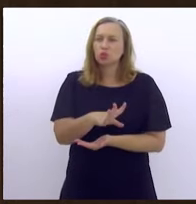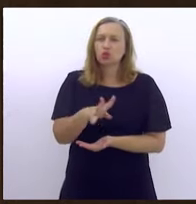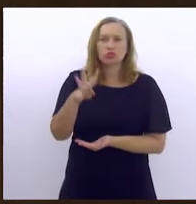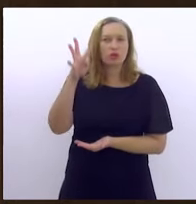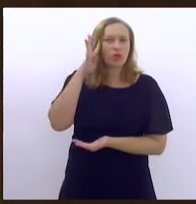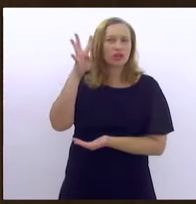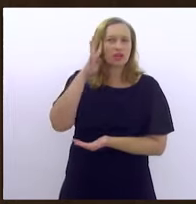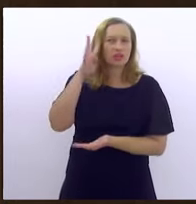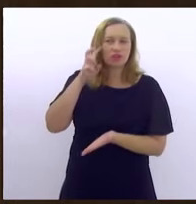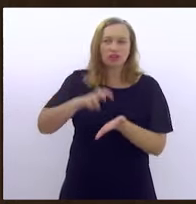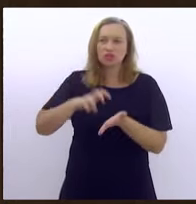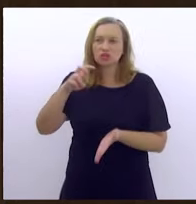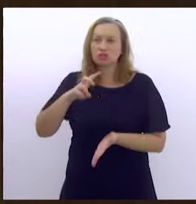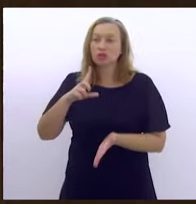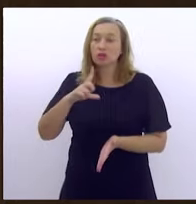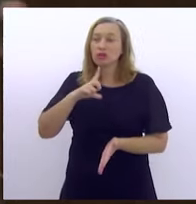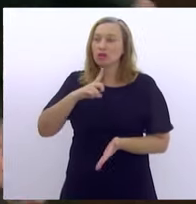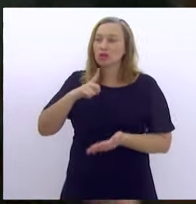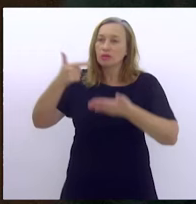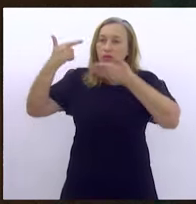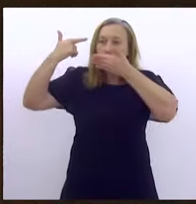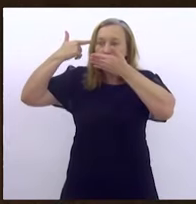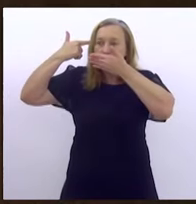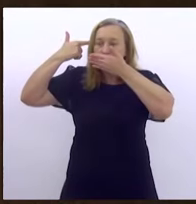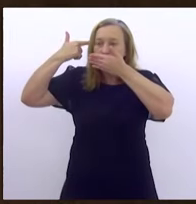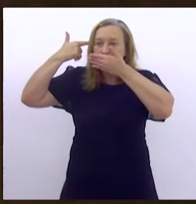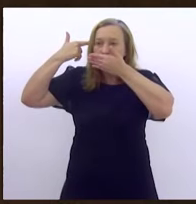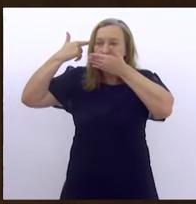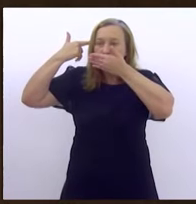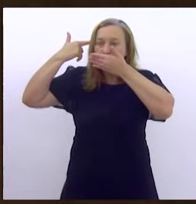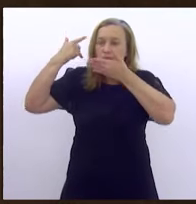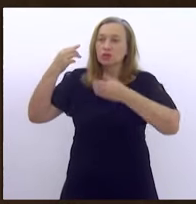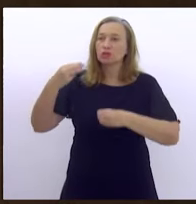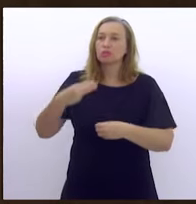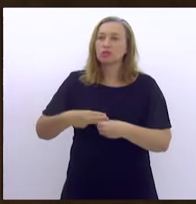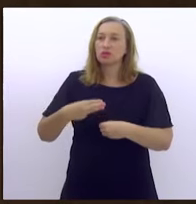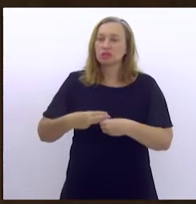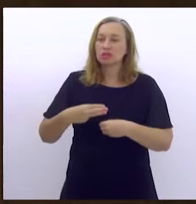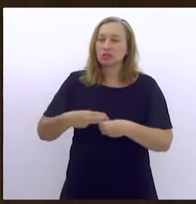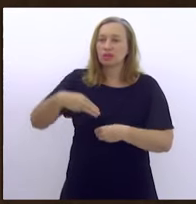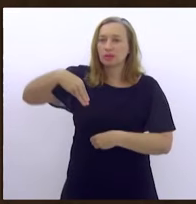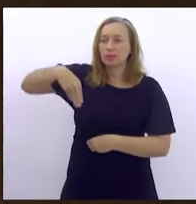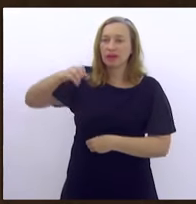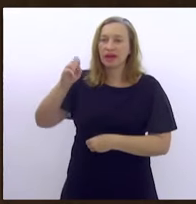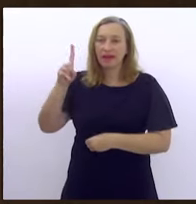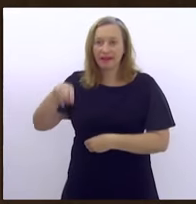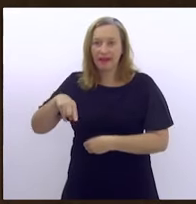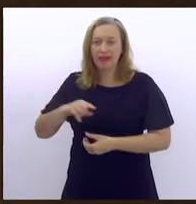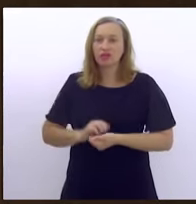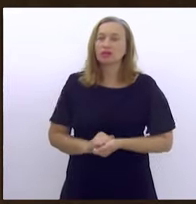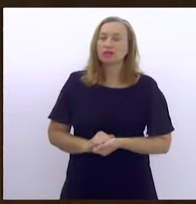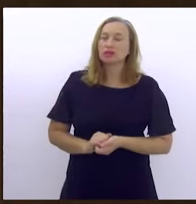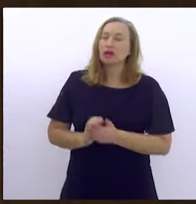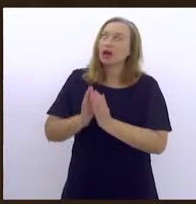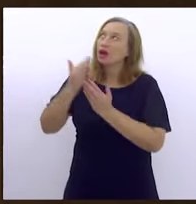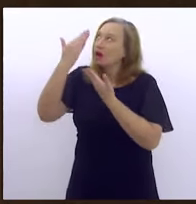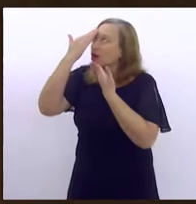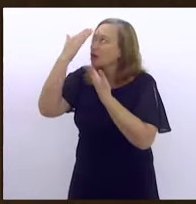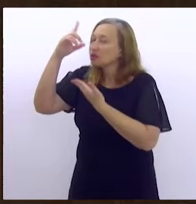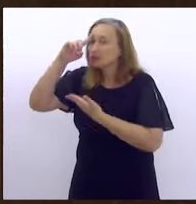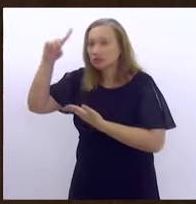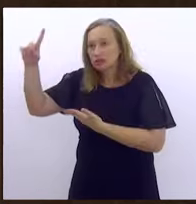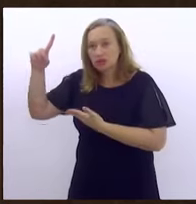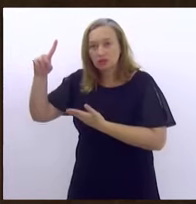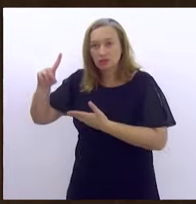quarta-feira pela manhã houve um sequestro no município de Macaé e que, graças a Deus, com a